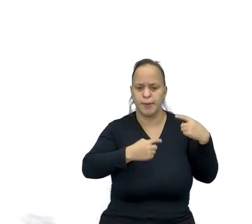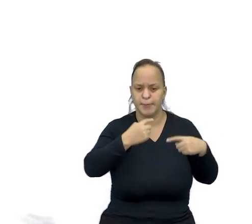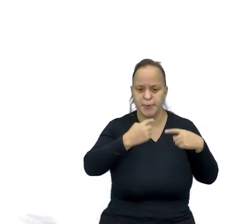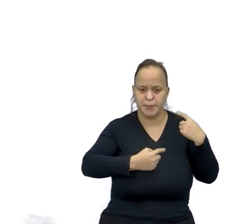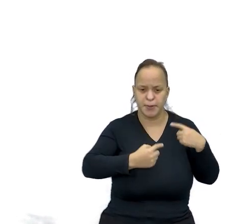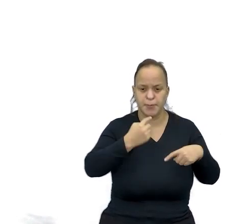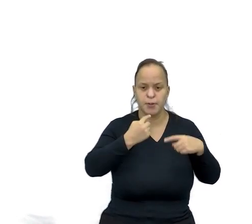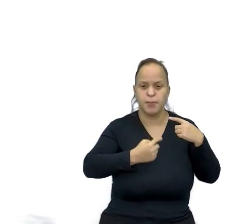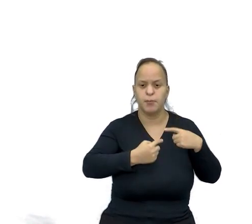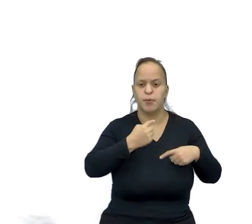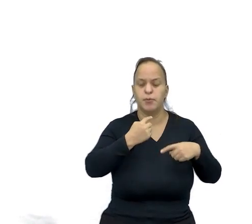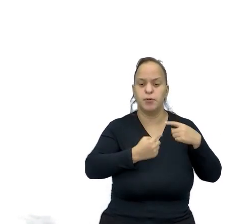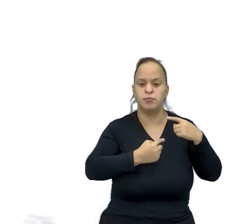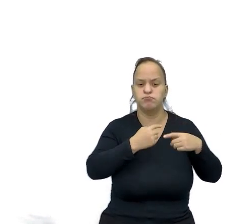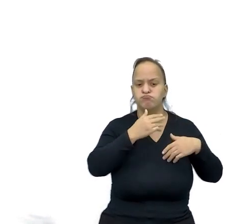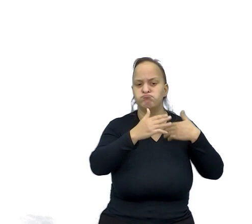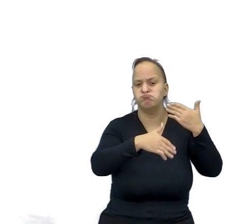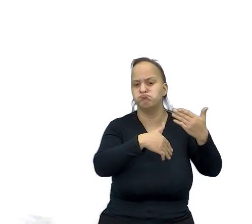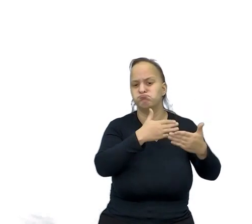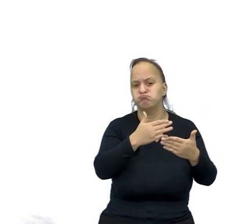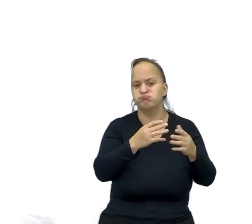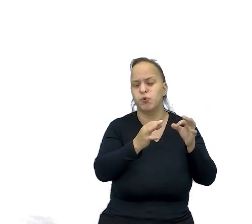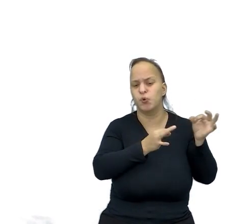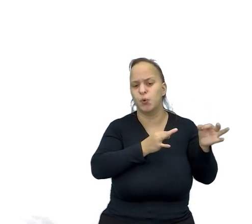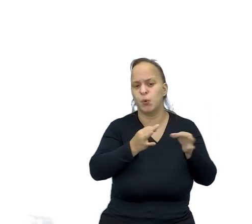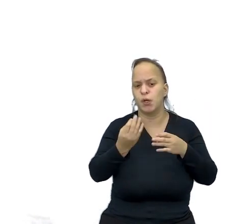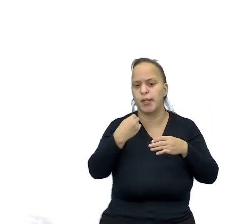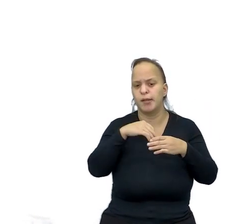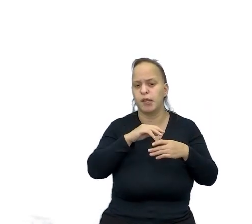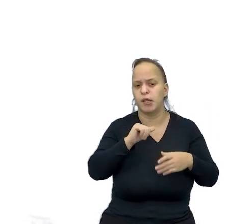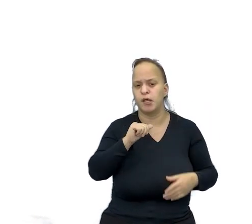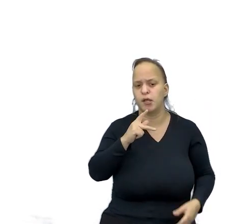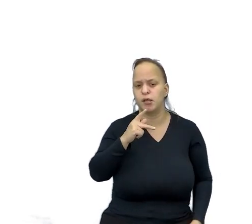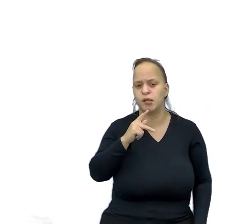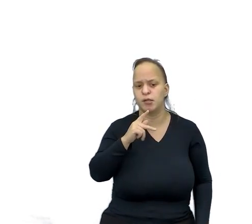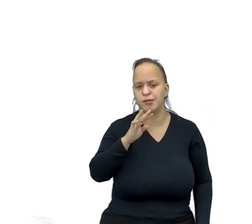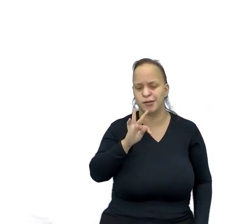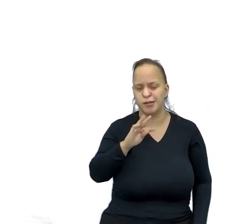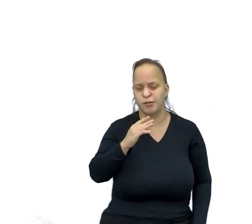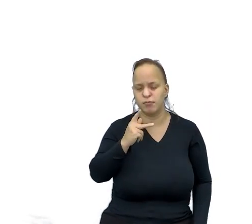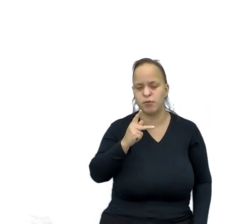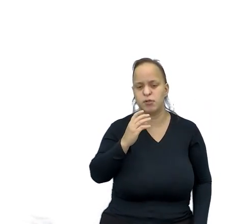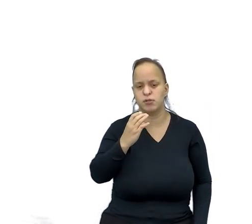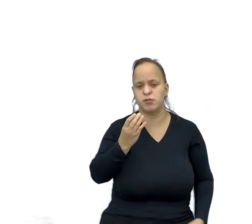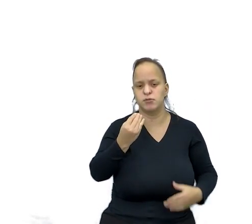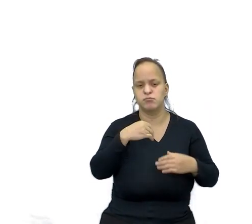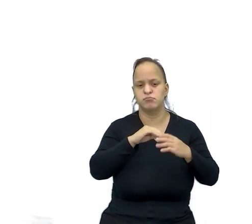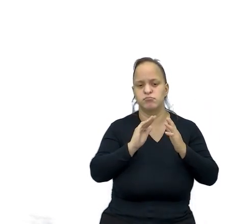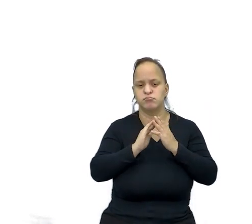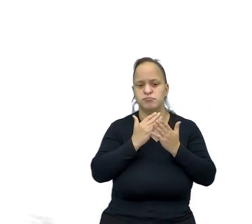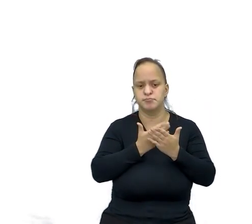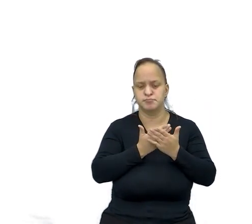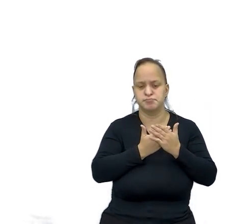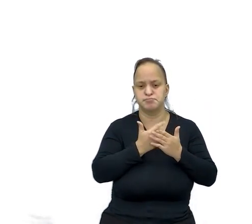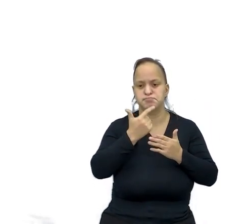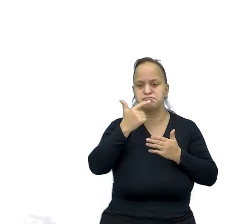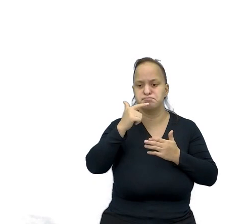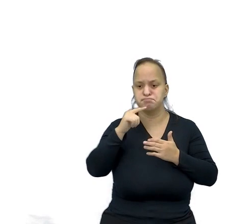discutidas nos desdobramentos do planejamento na TPC da escola. Próximo.